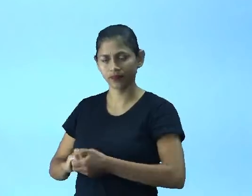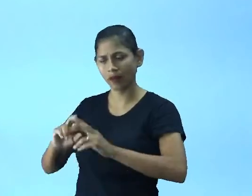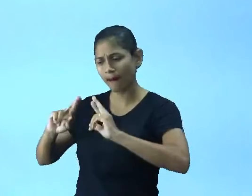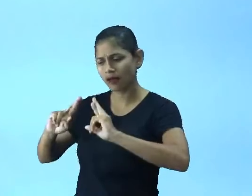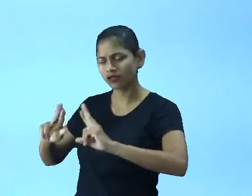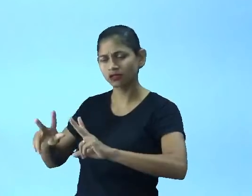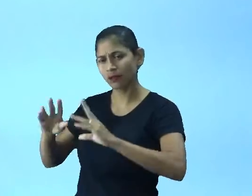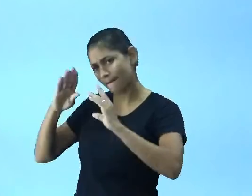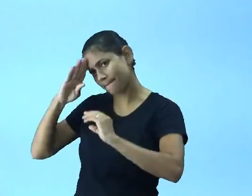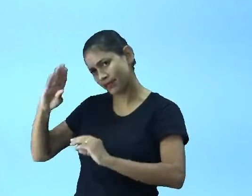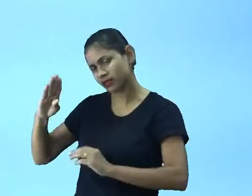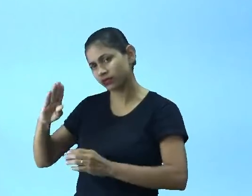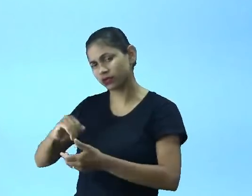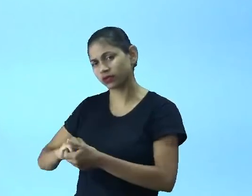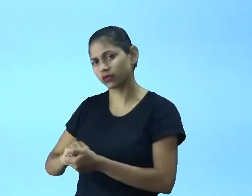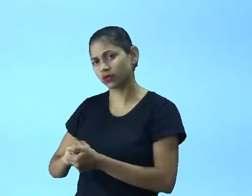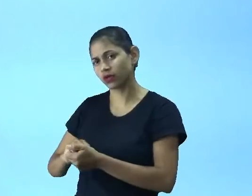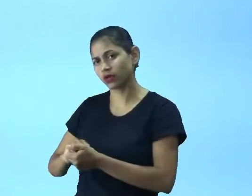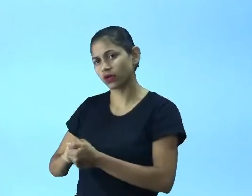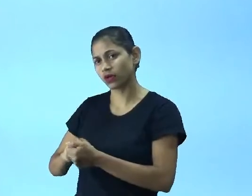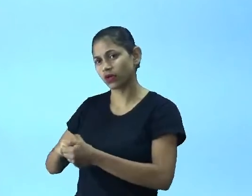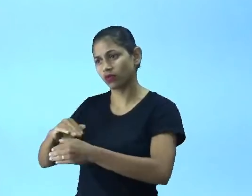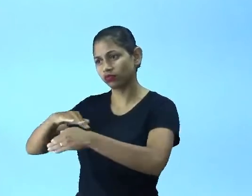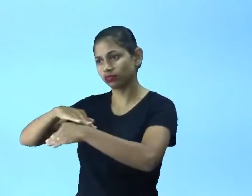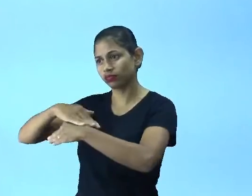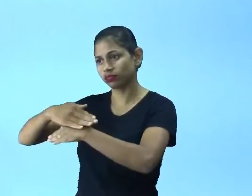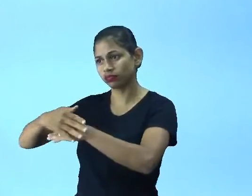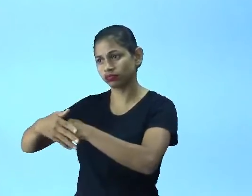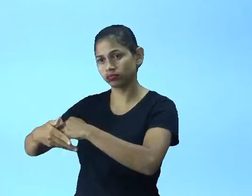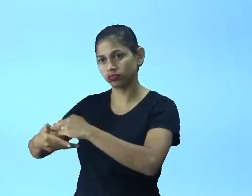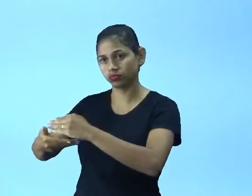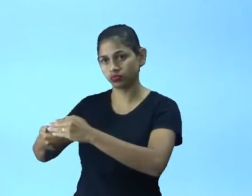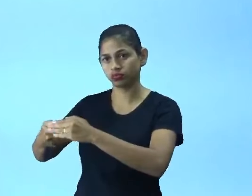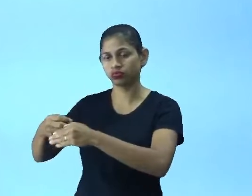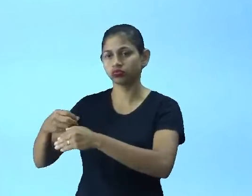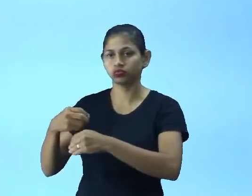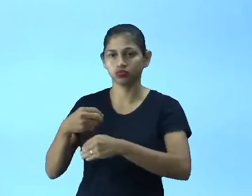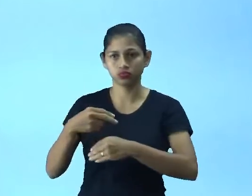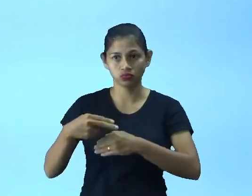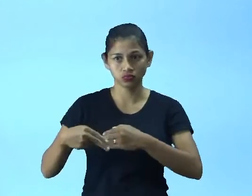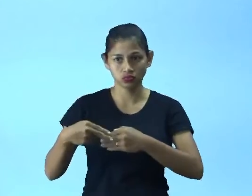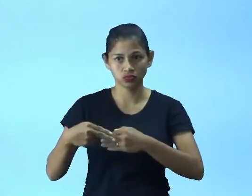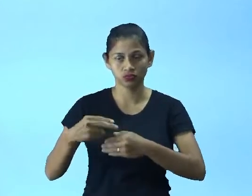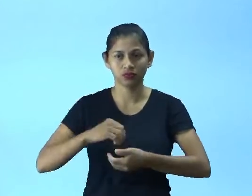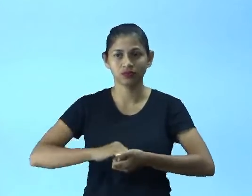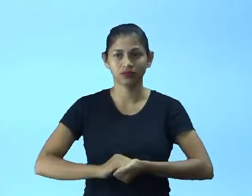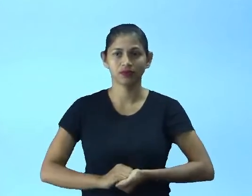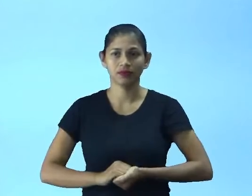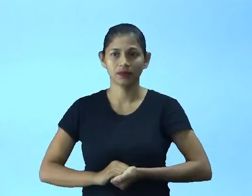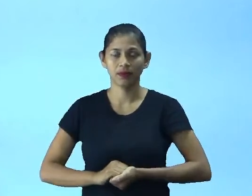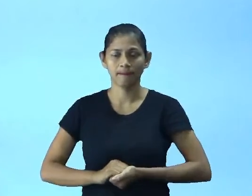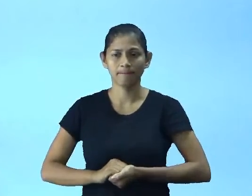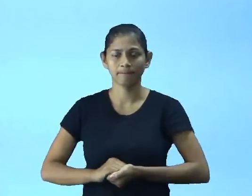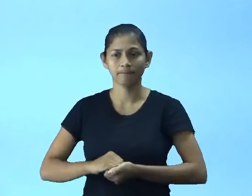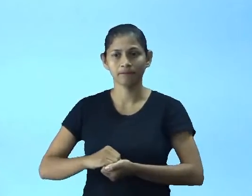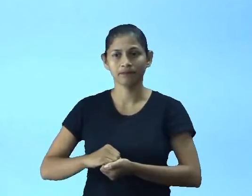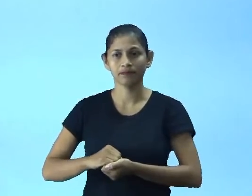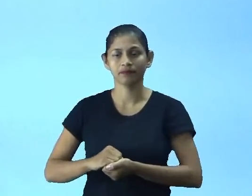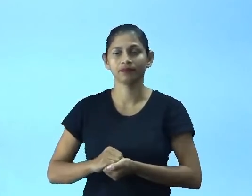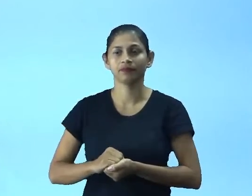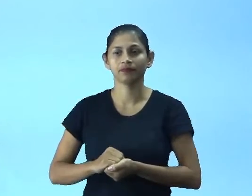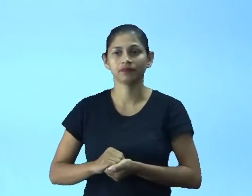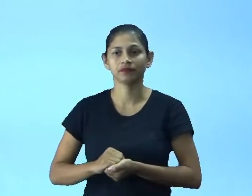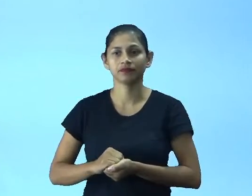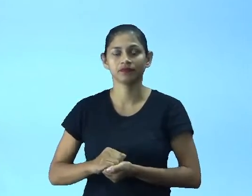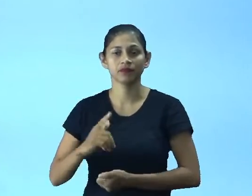caso seria sempre o cloroplasto, com a importância, né, de produzir aí elementos para fazer a